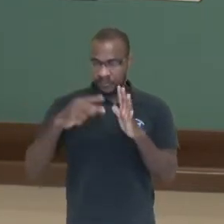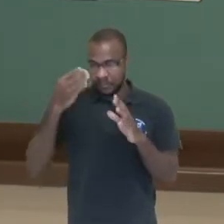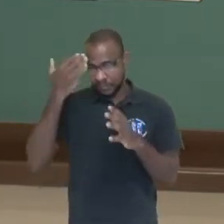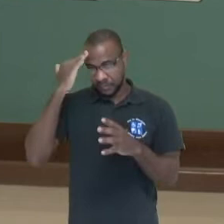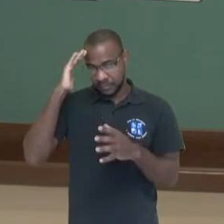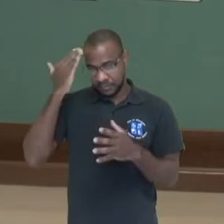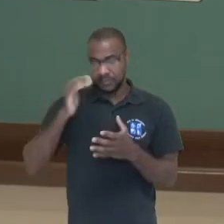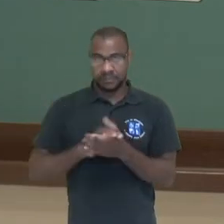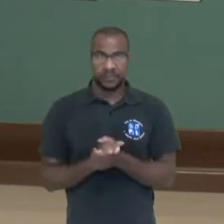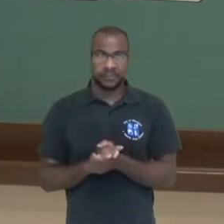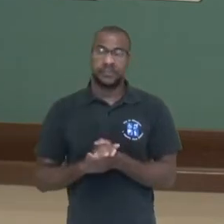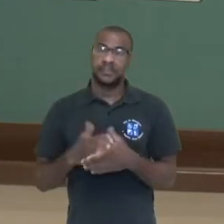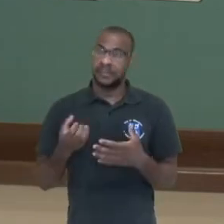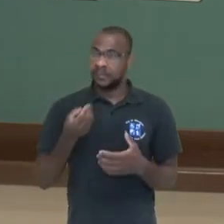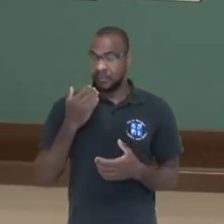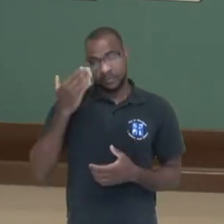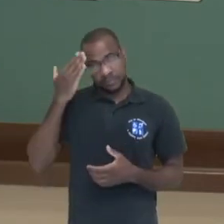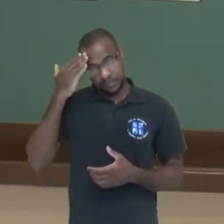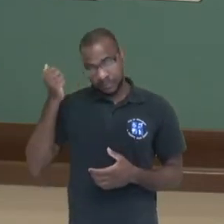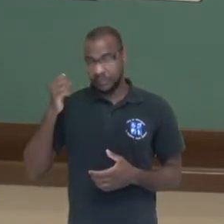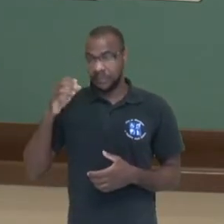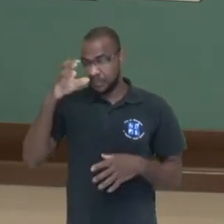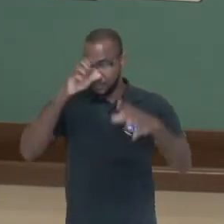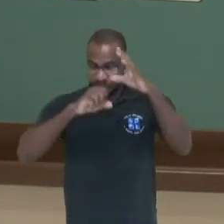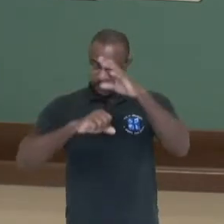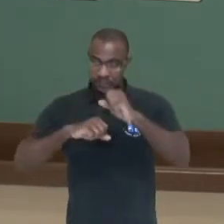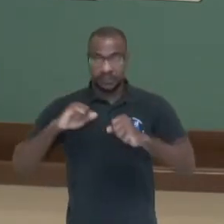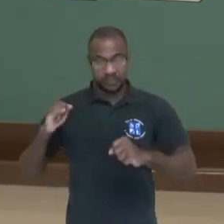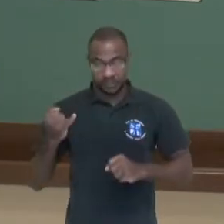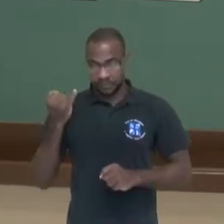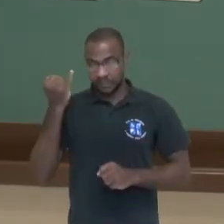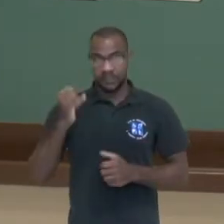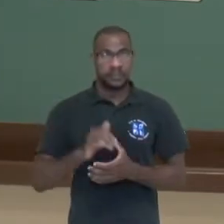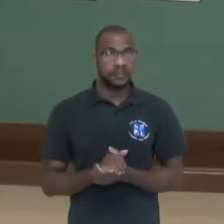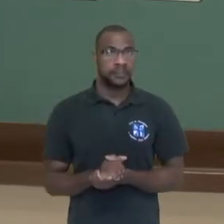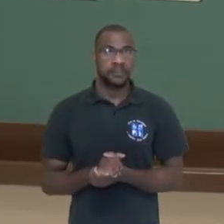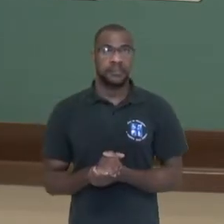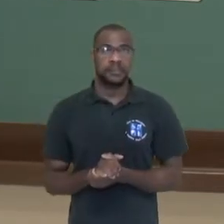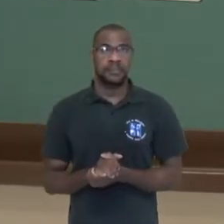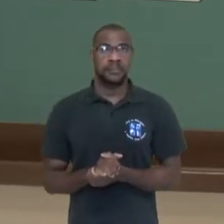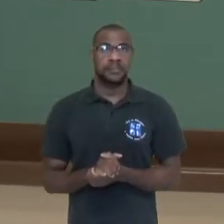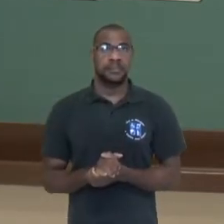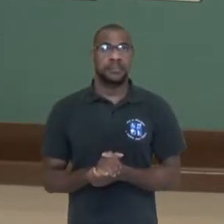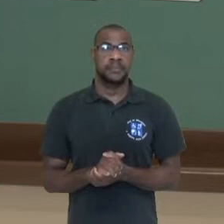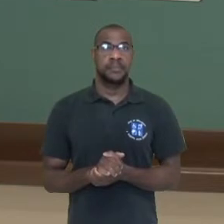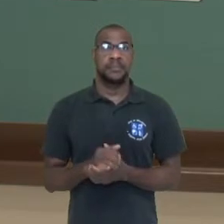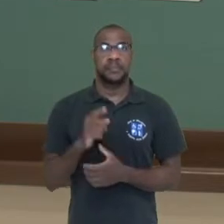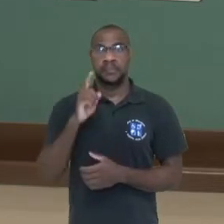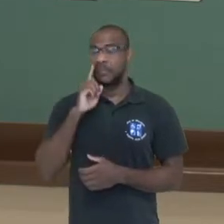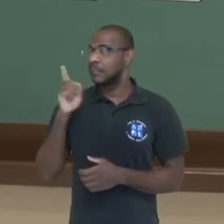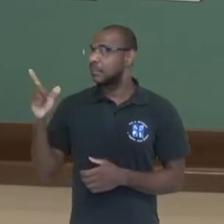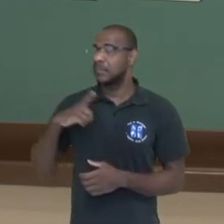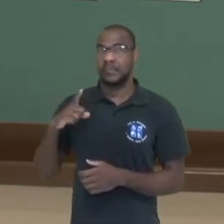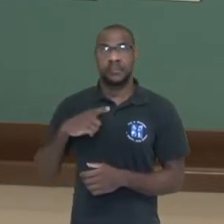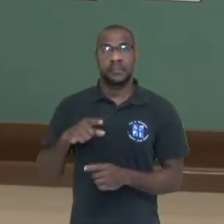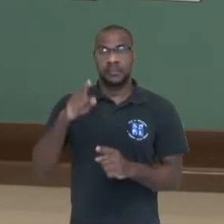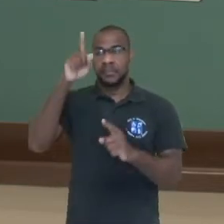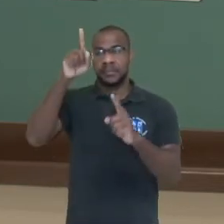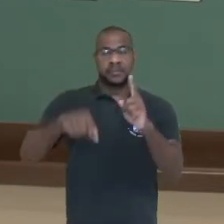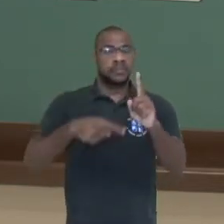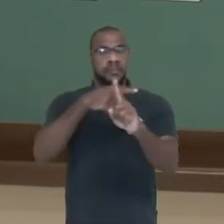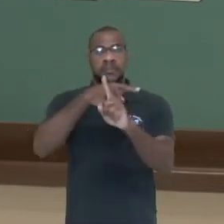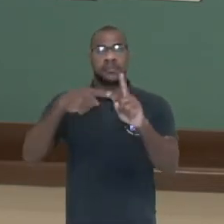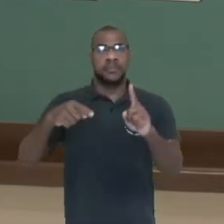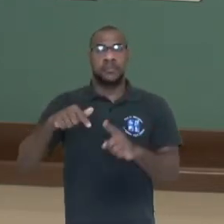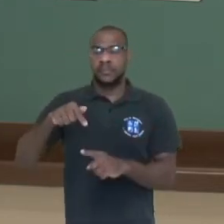precisa? É bom saber, tá bom? Plano cartesiano, nós temos a divisão dele em